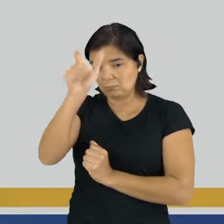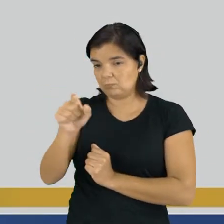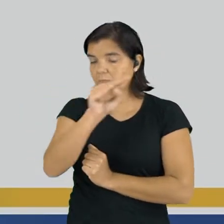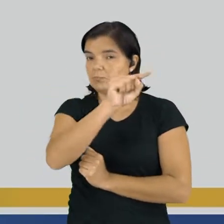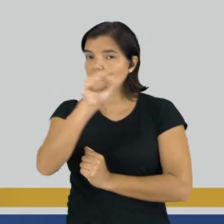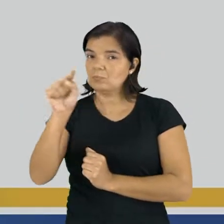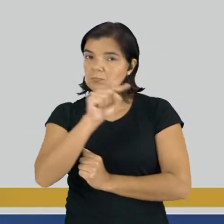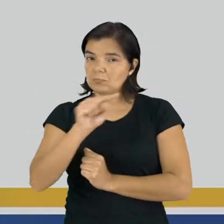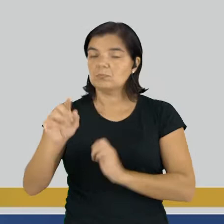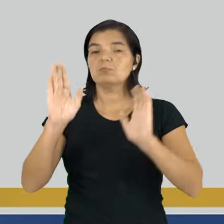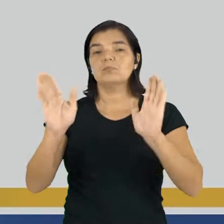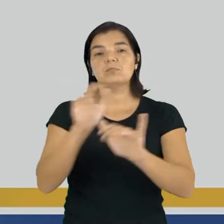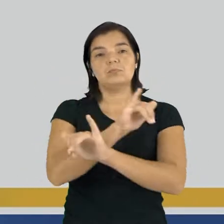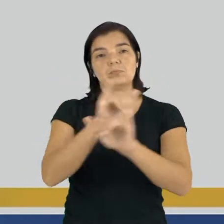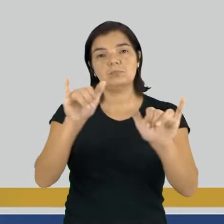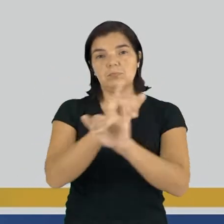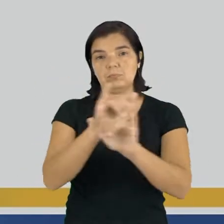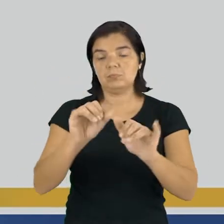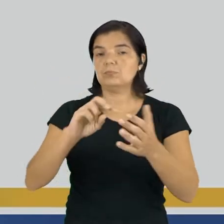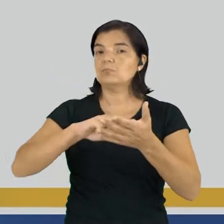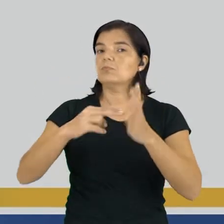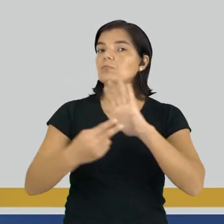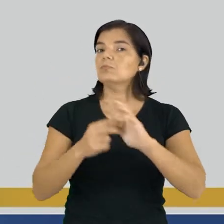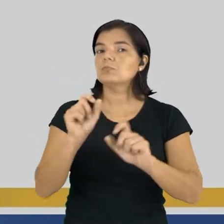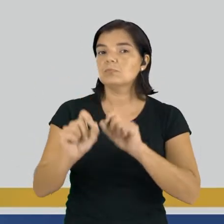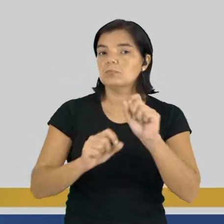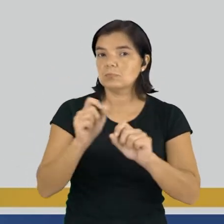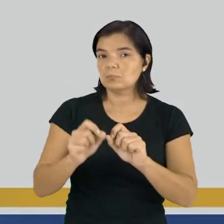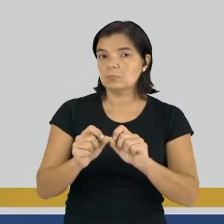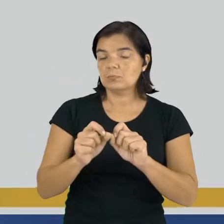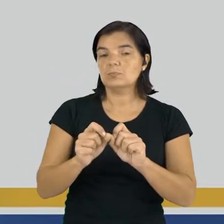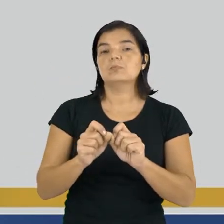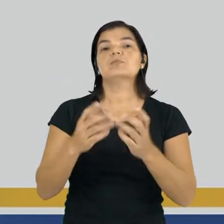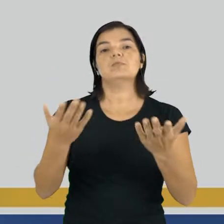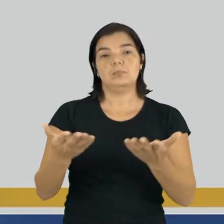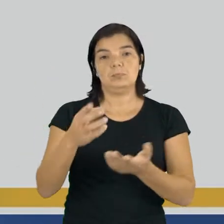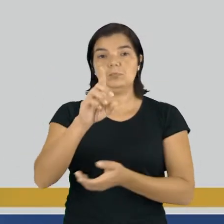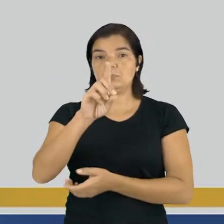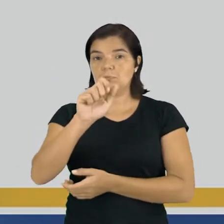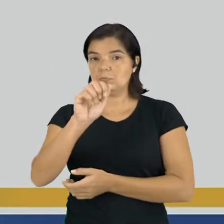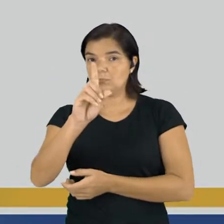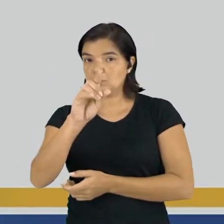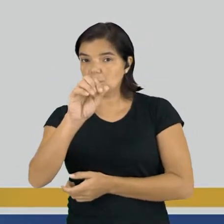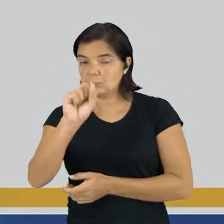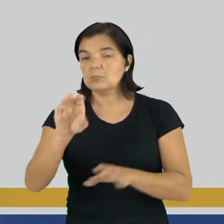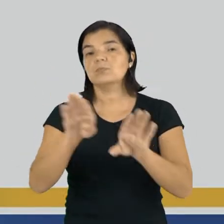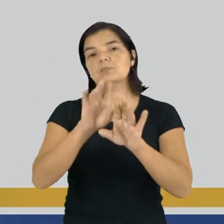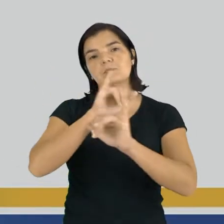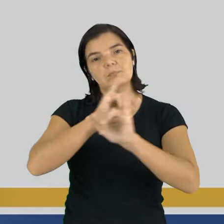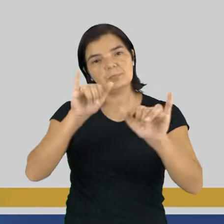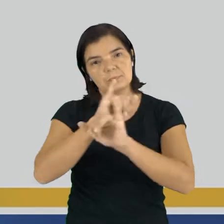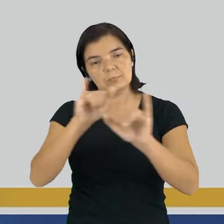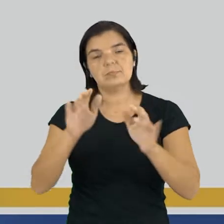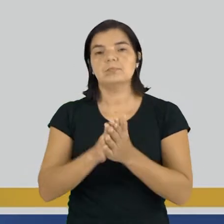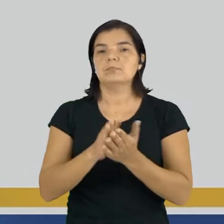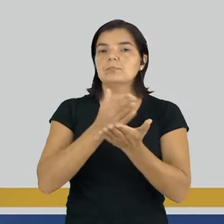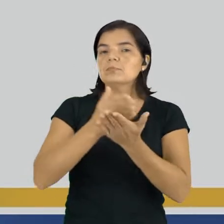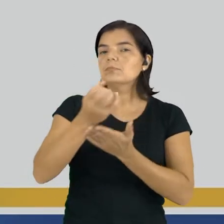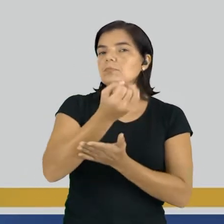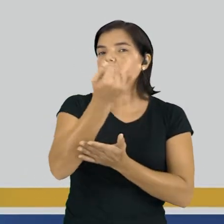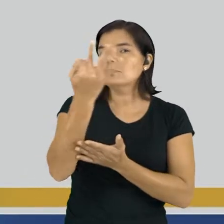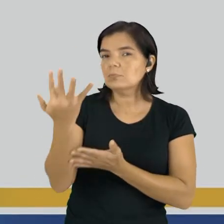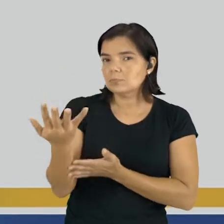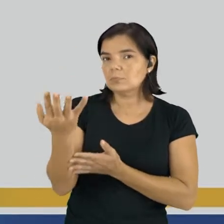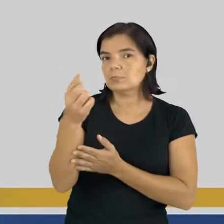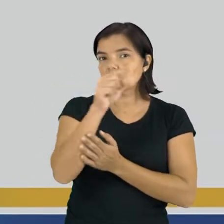que inserimos as informações, ou seja, os dados. Para iniciar a